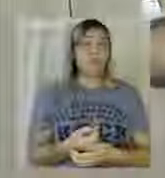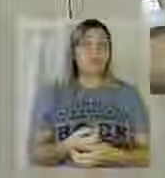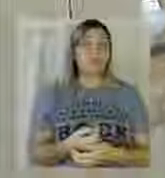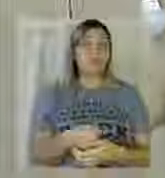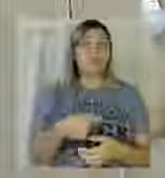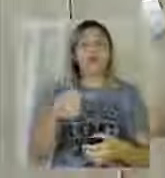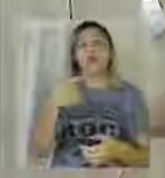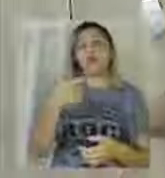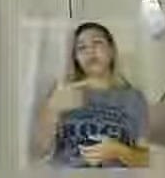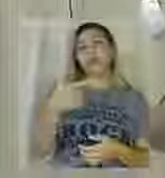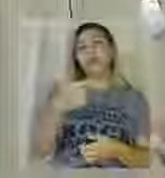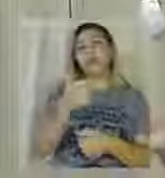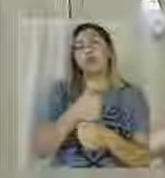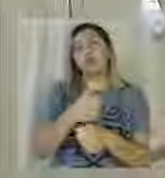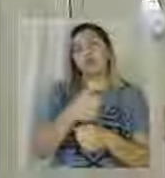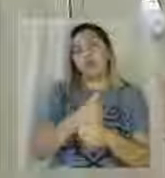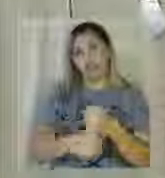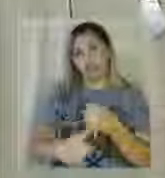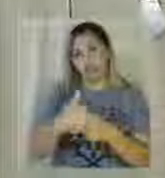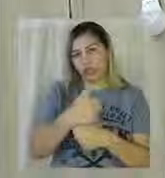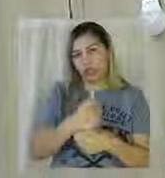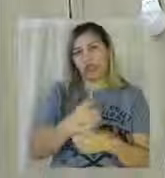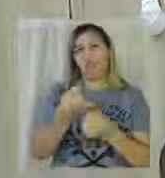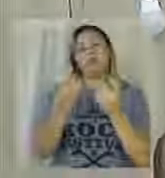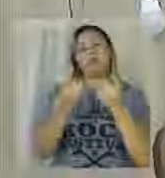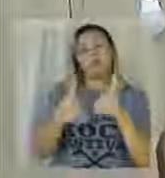Passei 2 anos, já me separei.